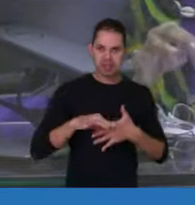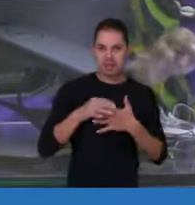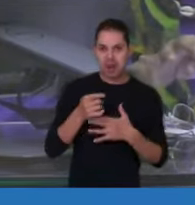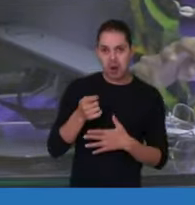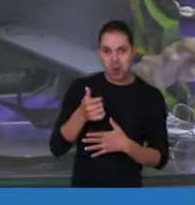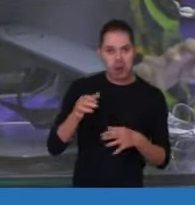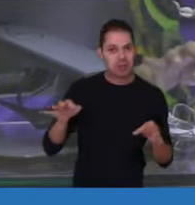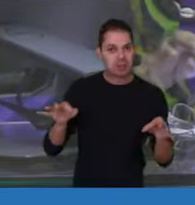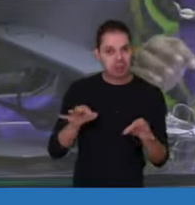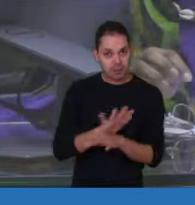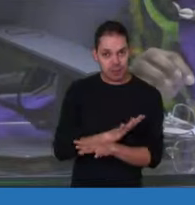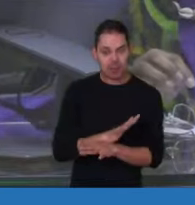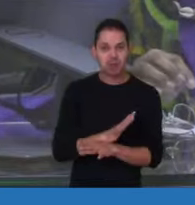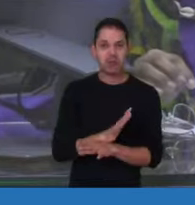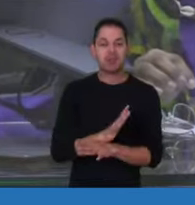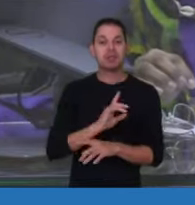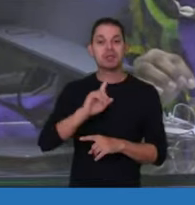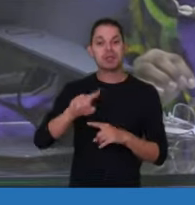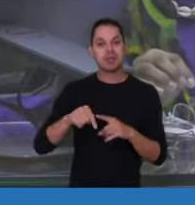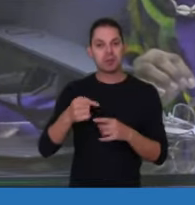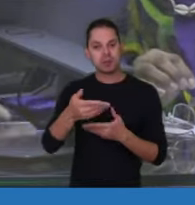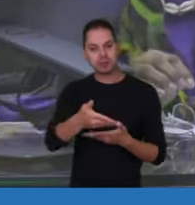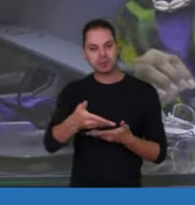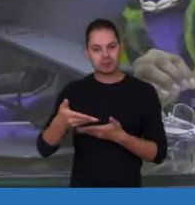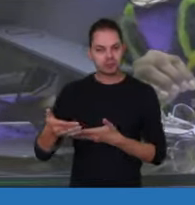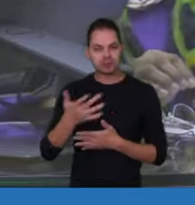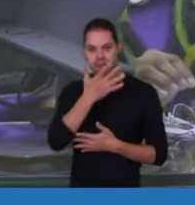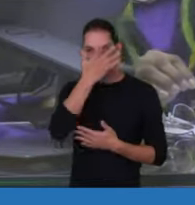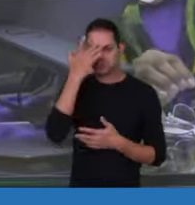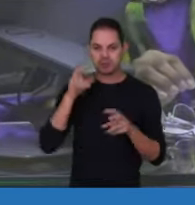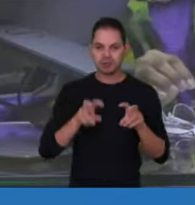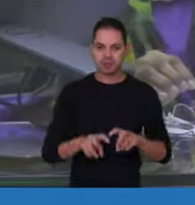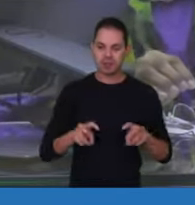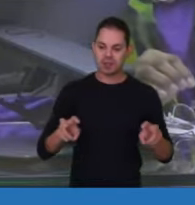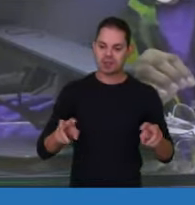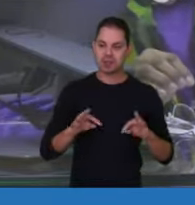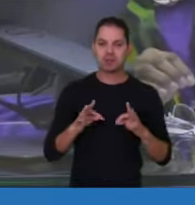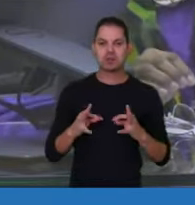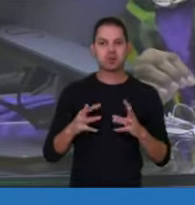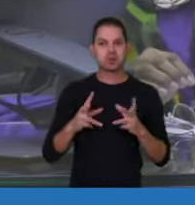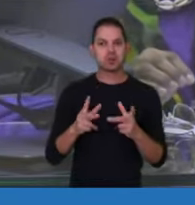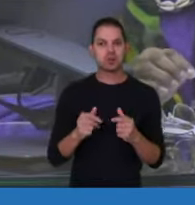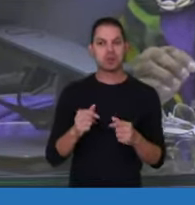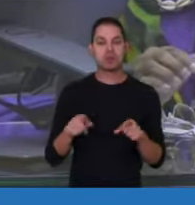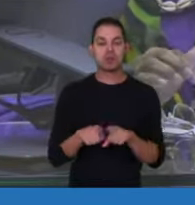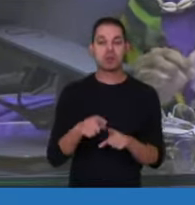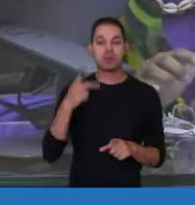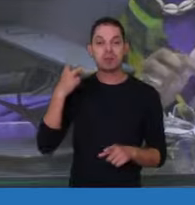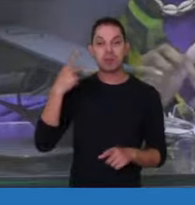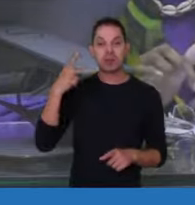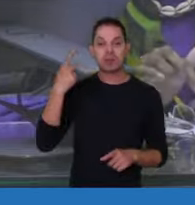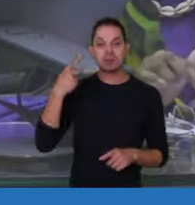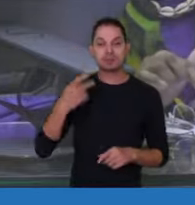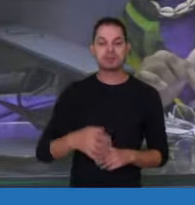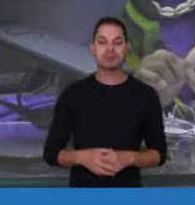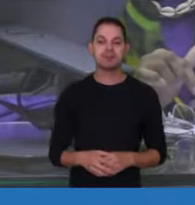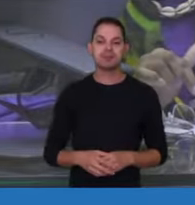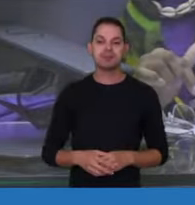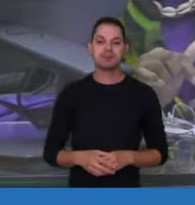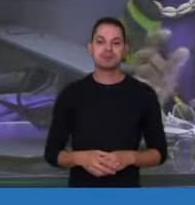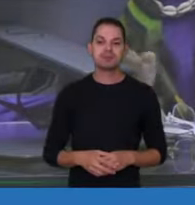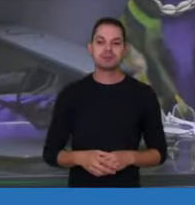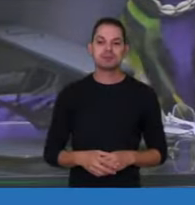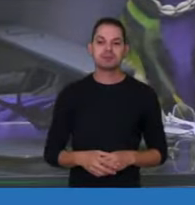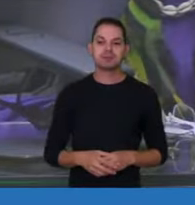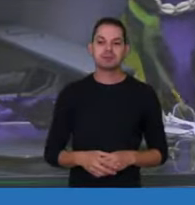gente depois dá continuidade aos demais da mesa e parlamentares. Lídice, eu estou sempre olhando para o